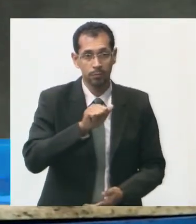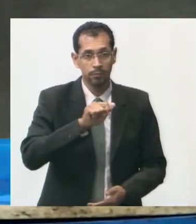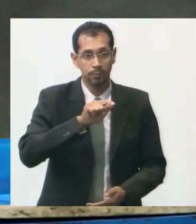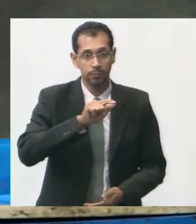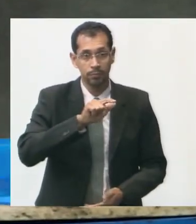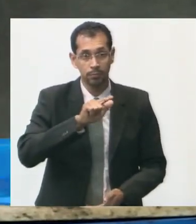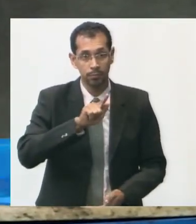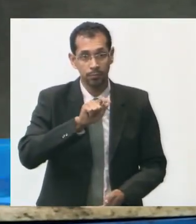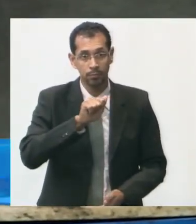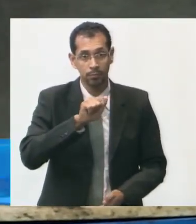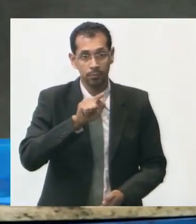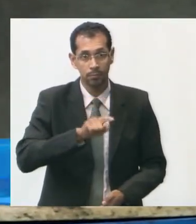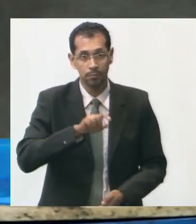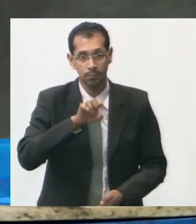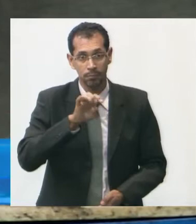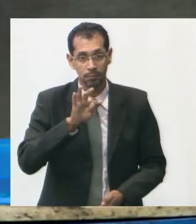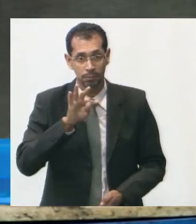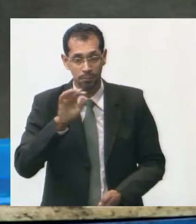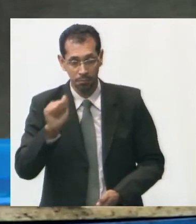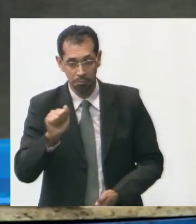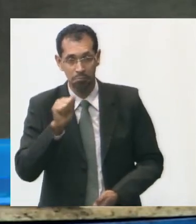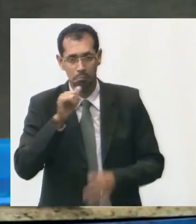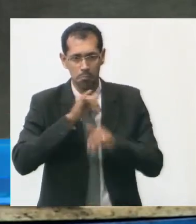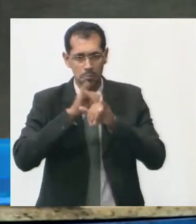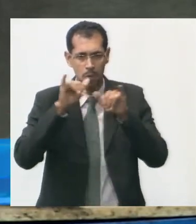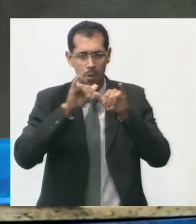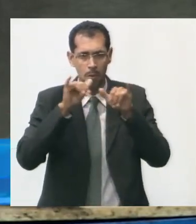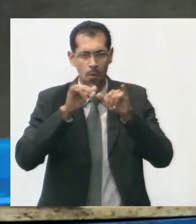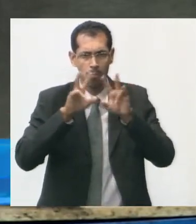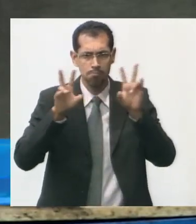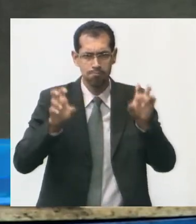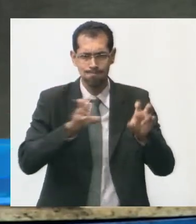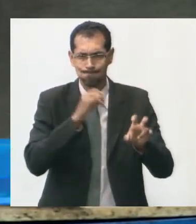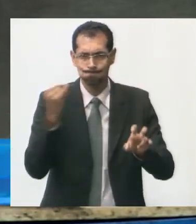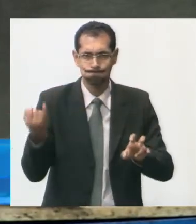uma notícia importante, uma boa notícia para os capixabas,